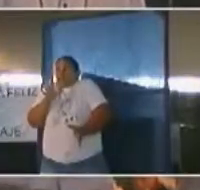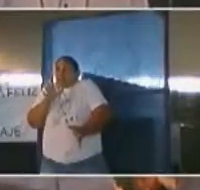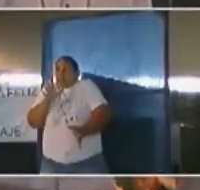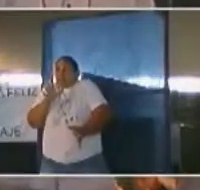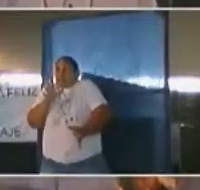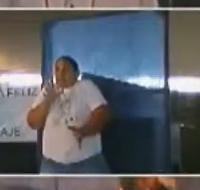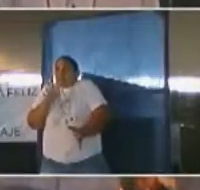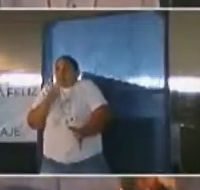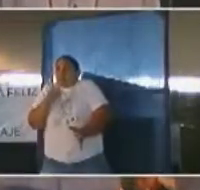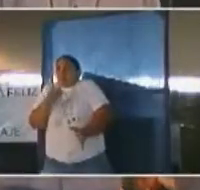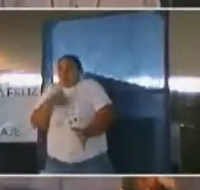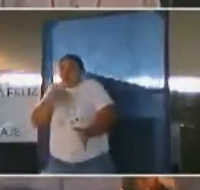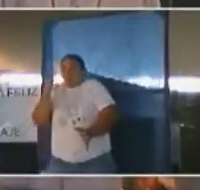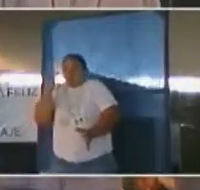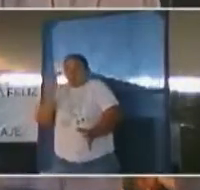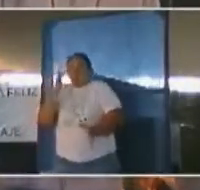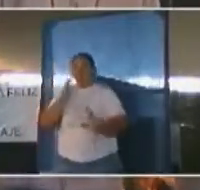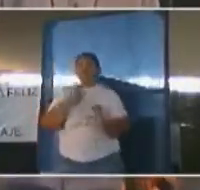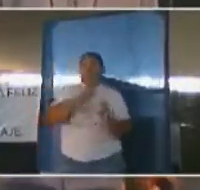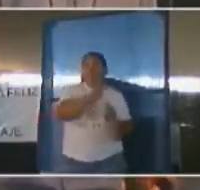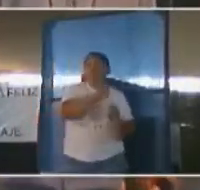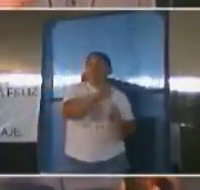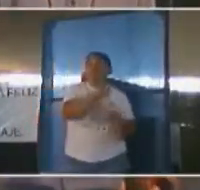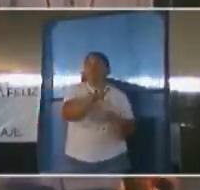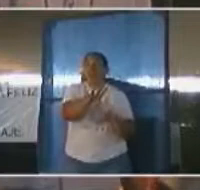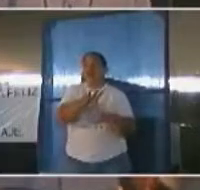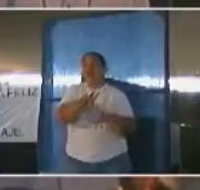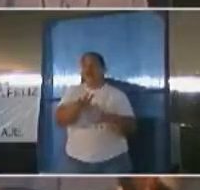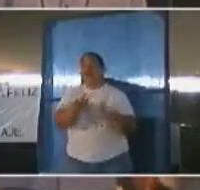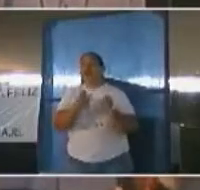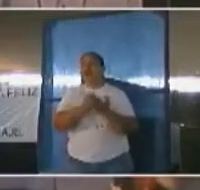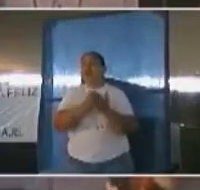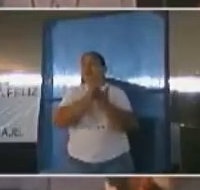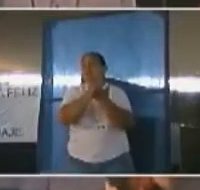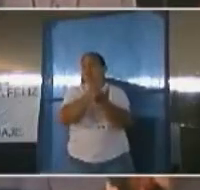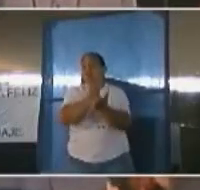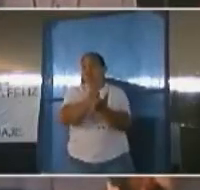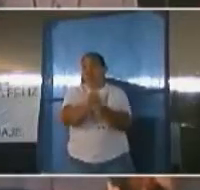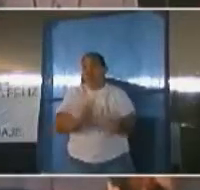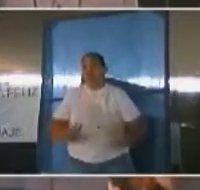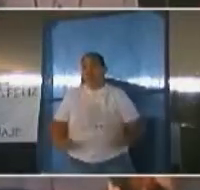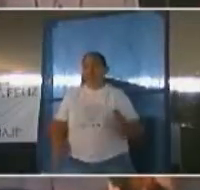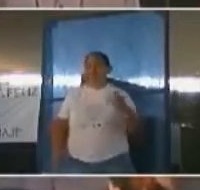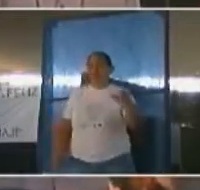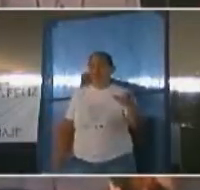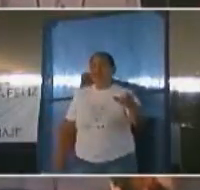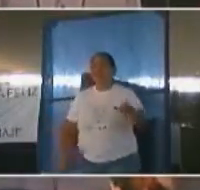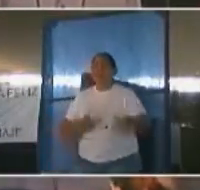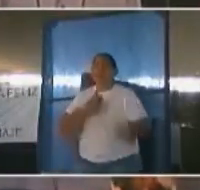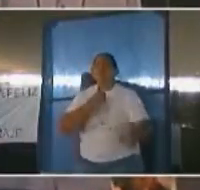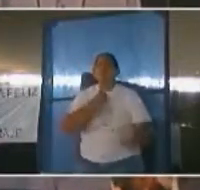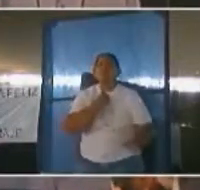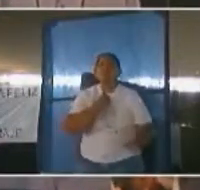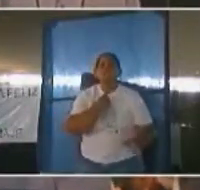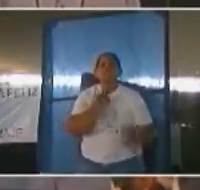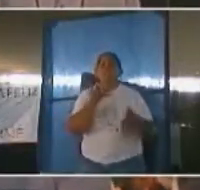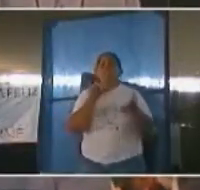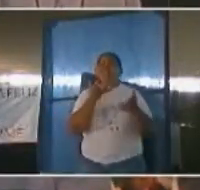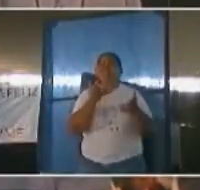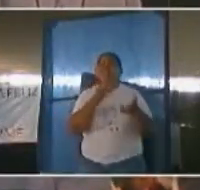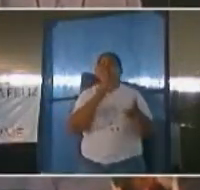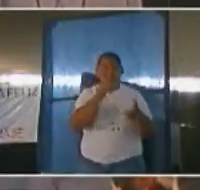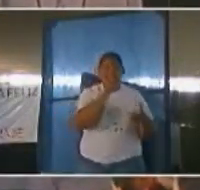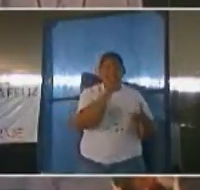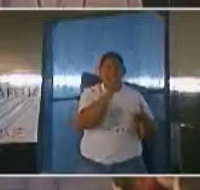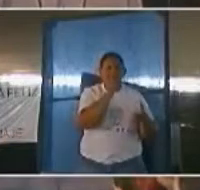né? Que quando você der um copo d'água a uma pessoa que está com sede, ou você acolher alguém, não, é